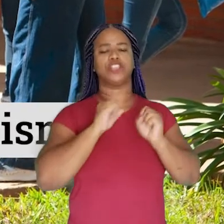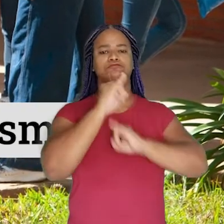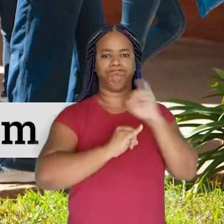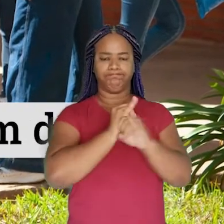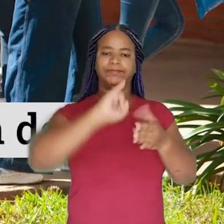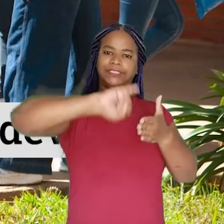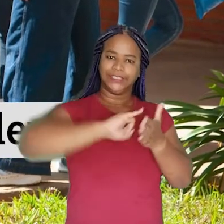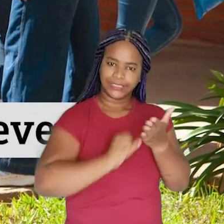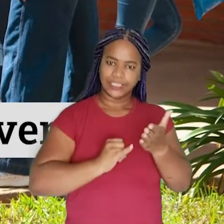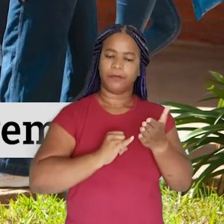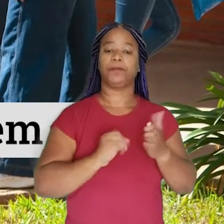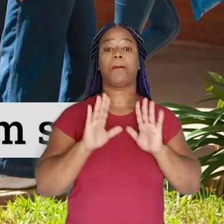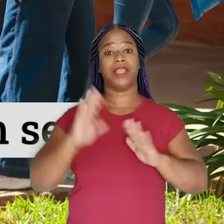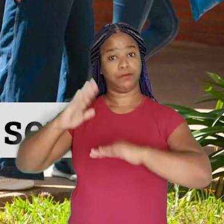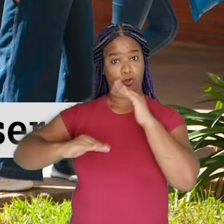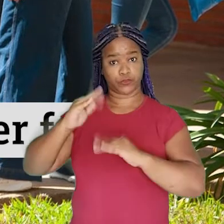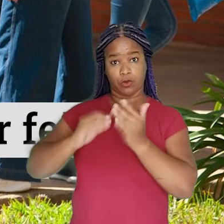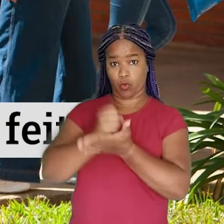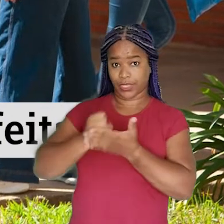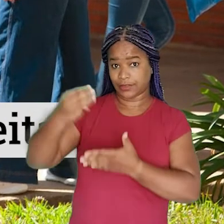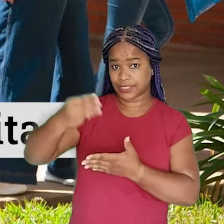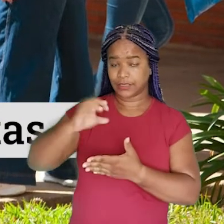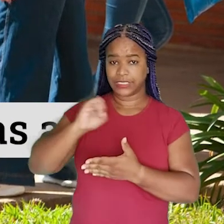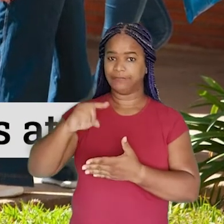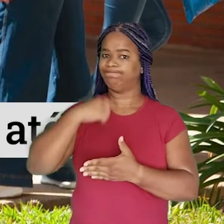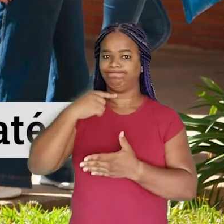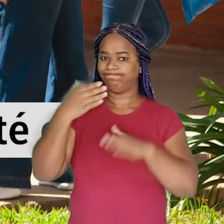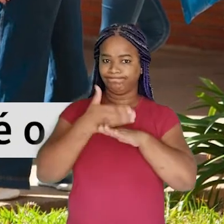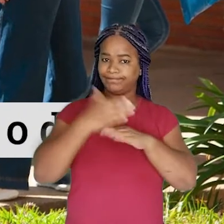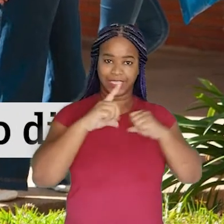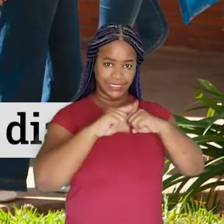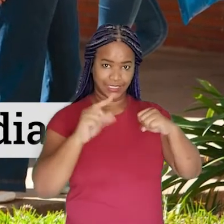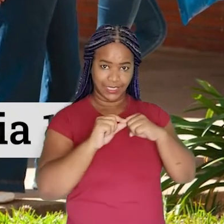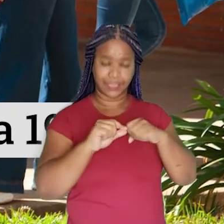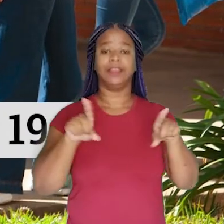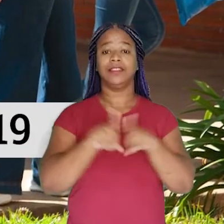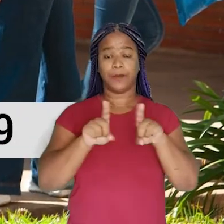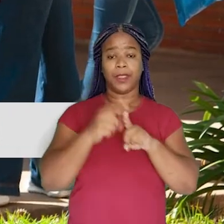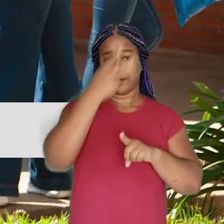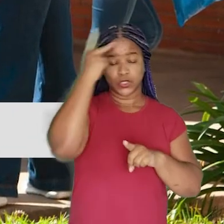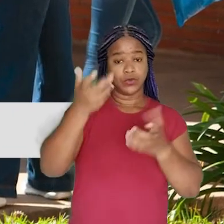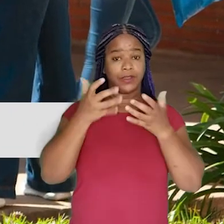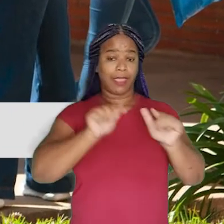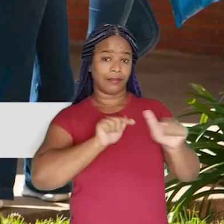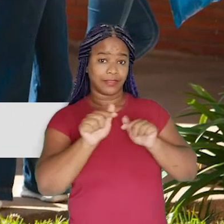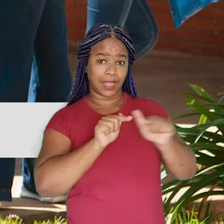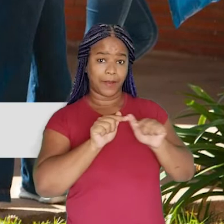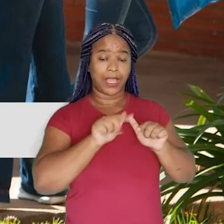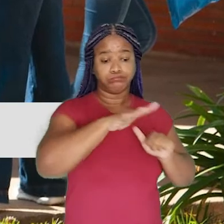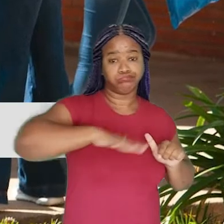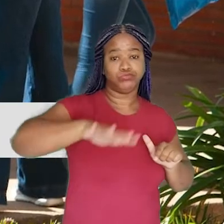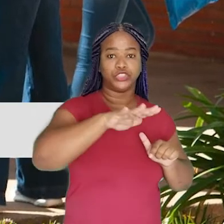sistema. Já os profissionais terceirizados que não possuem acesso ao SIGA e candidatos a trabalhar como apoio de